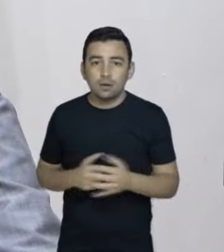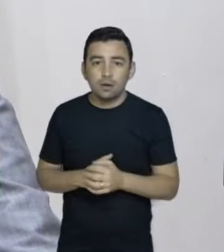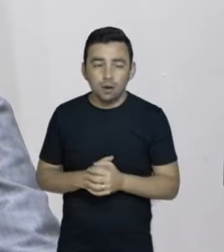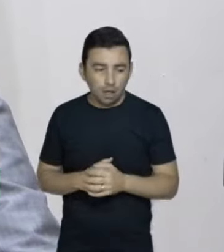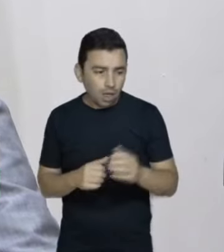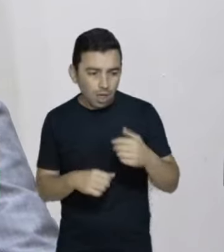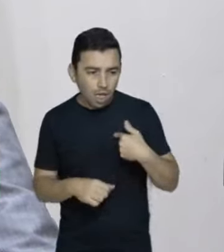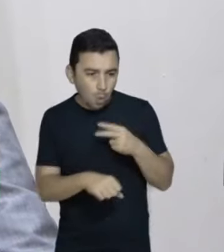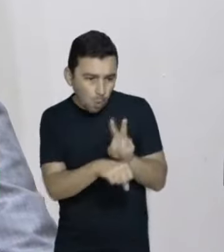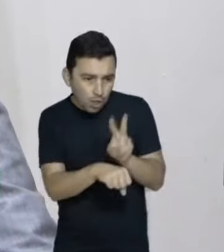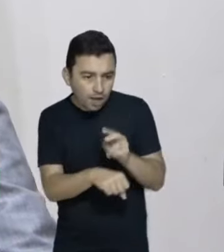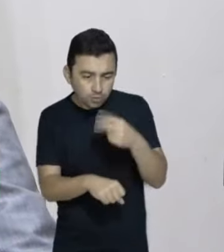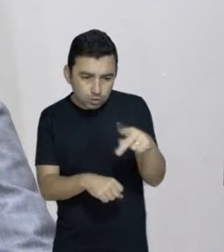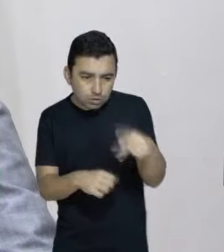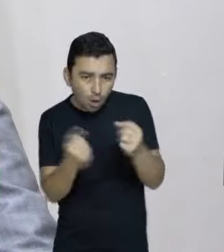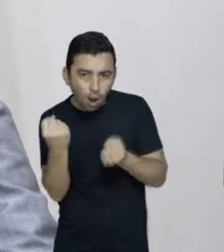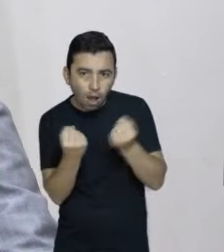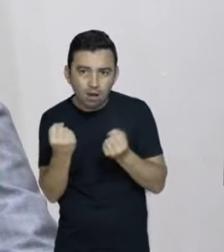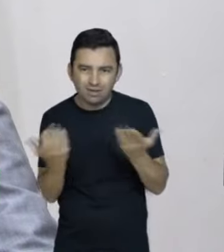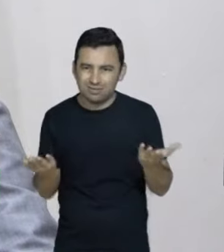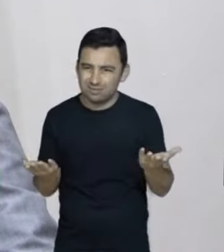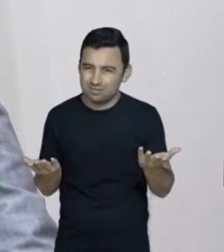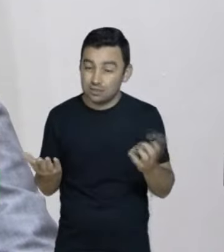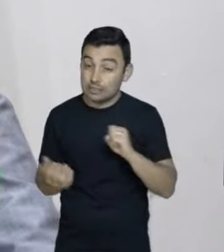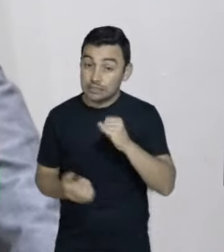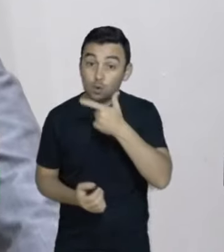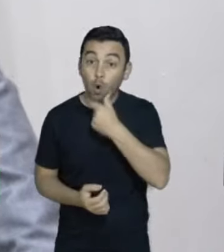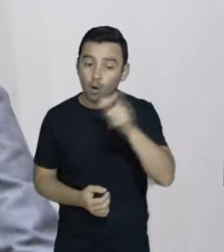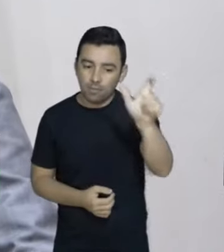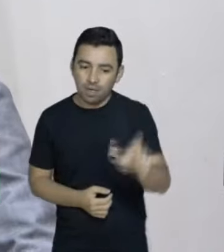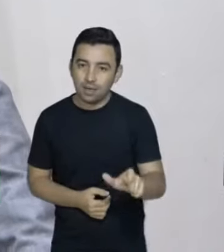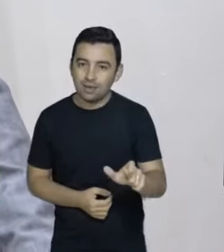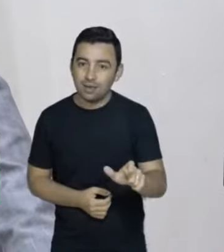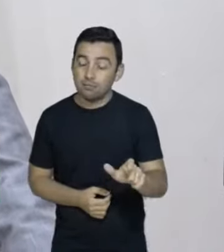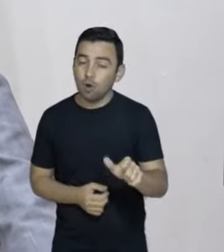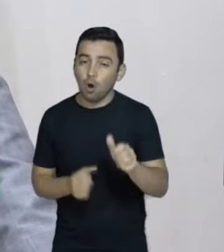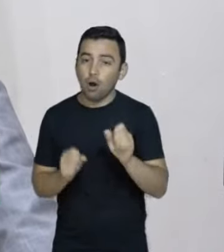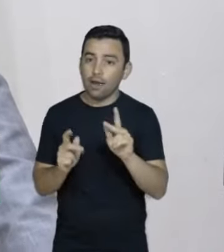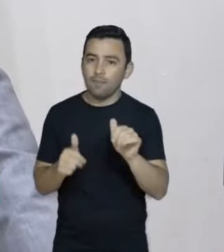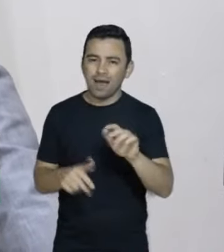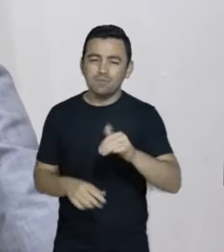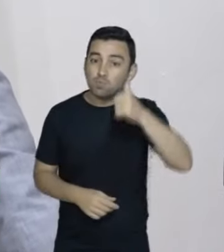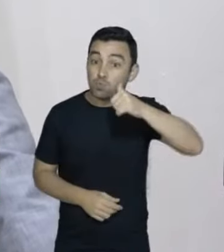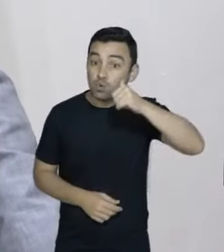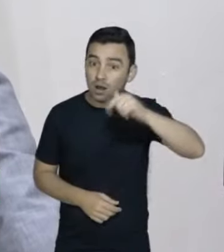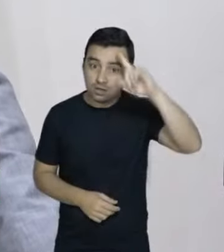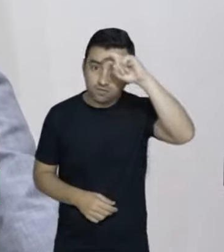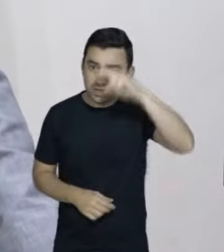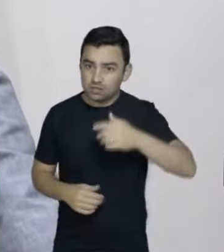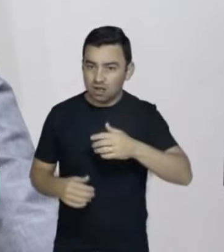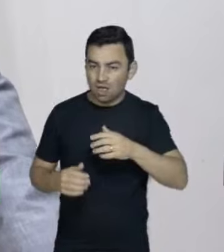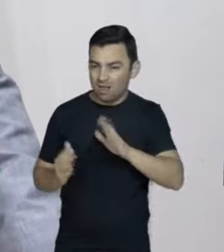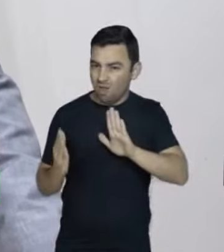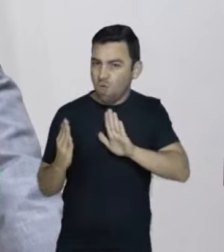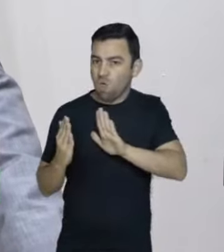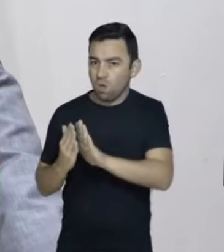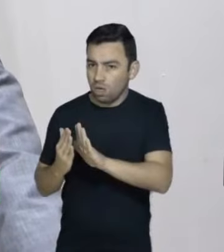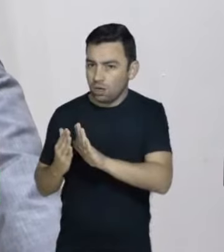carro. A abordagem, quando é homem, é uma. Quando é mulher, não. Eles encostam na porta do carro e não deixam a pessoa entrar no